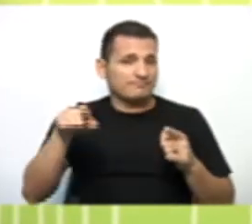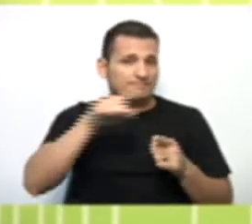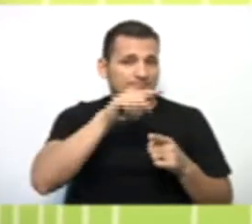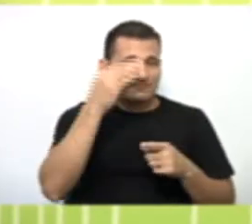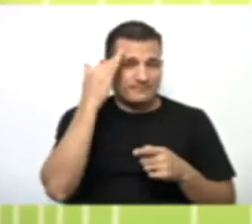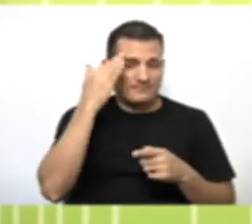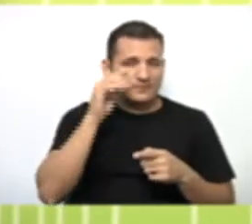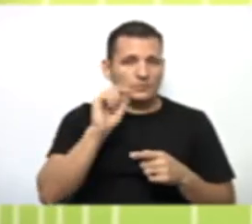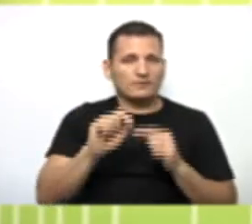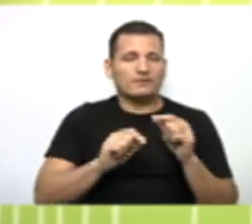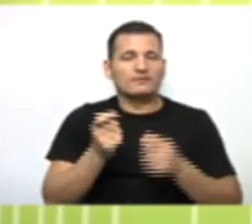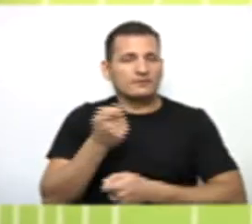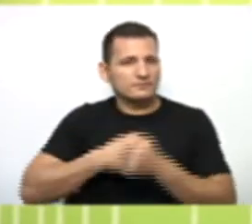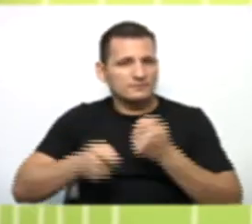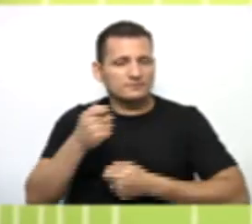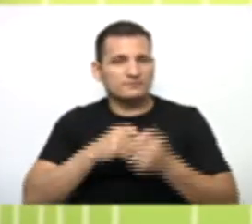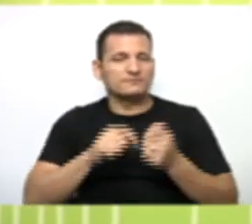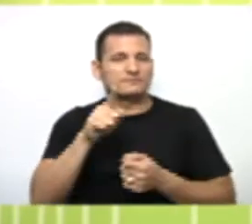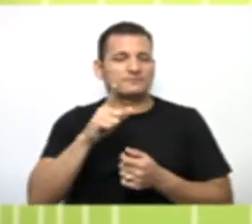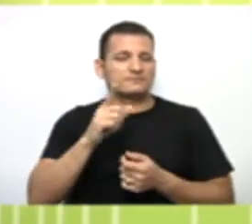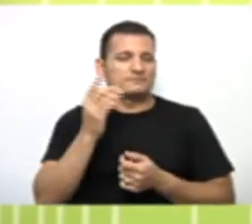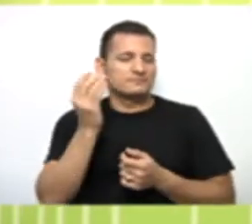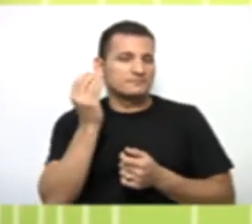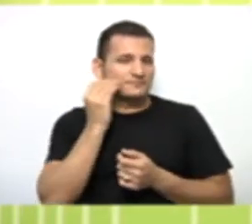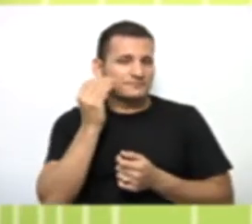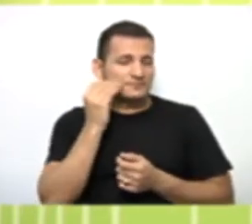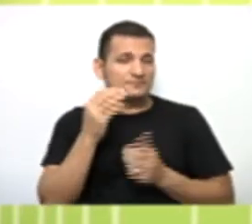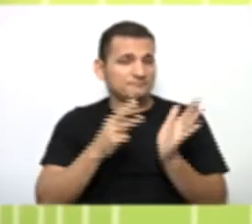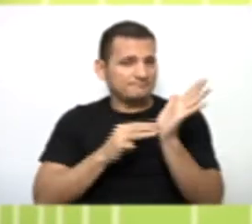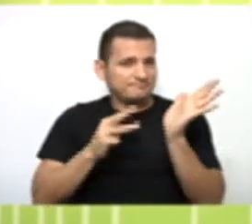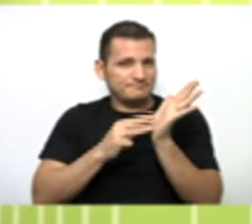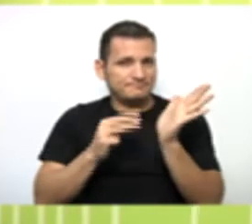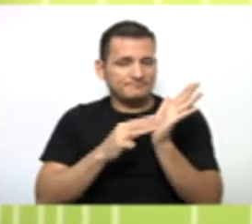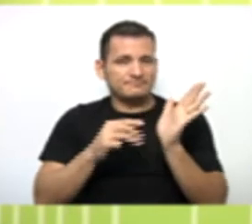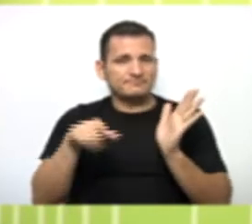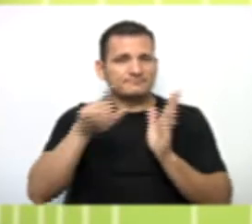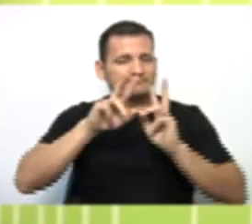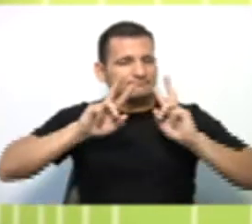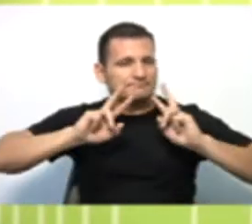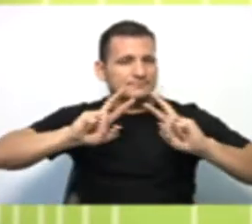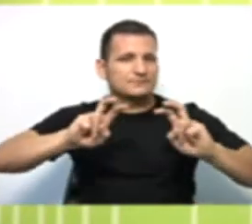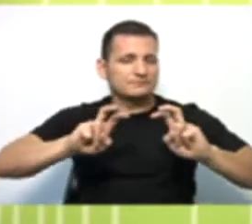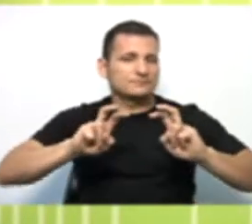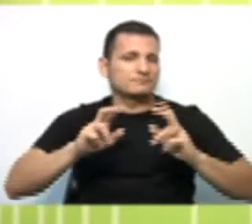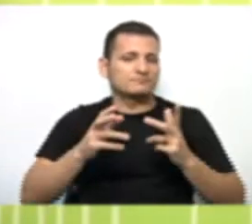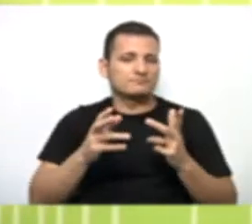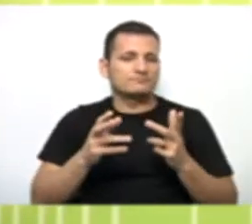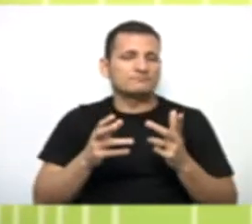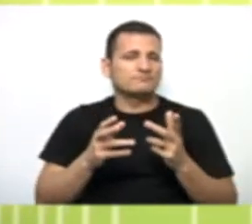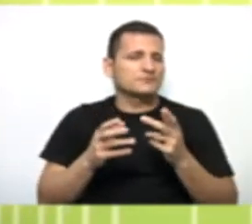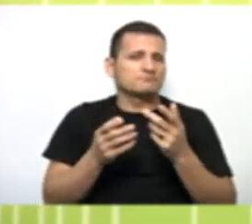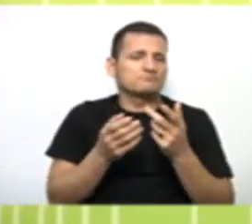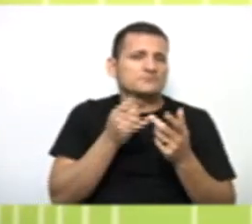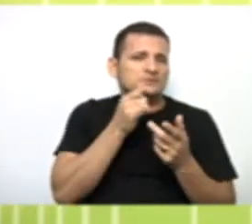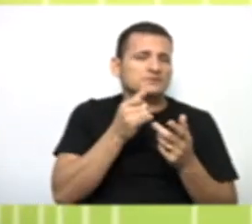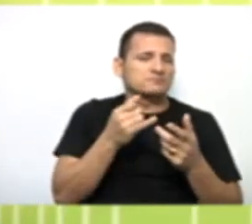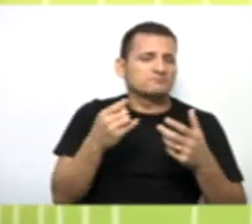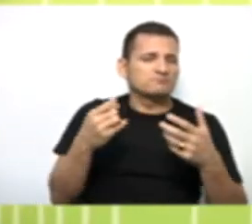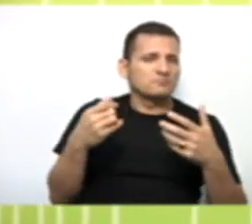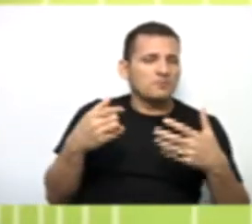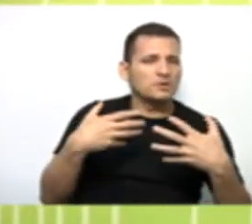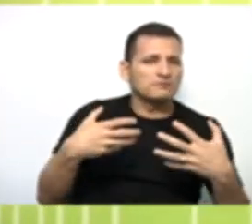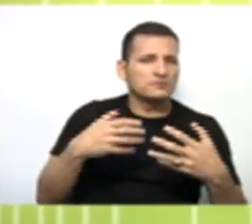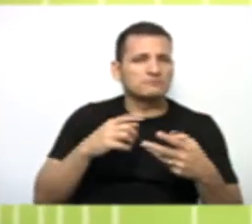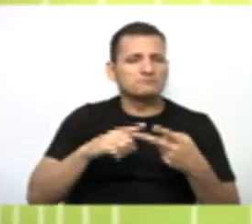entende o que é negociação e está verificando a nossa metodologia, vai perceber que não adianta comportamento, não